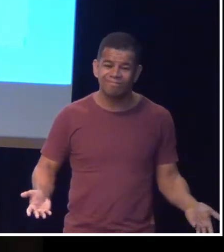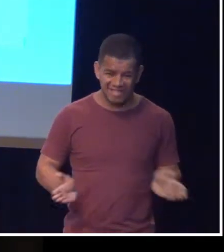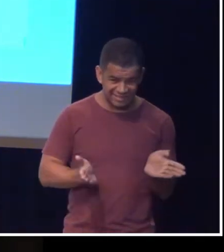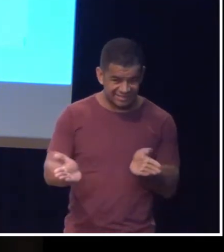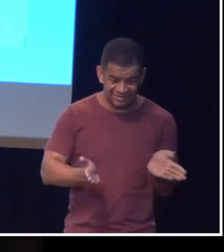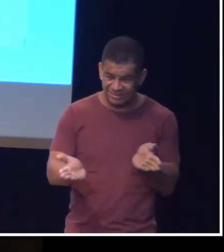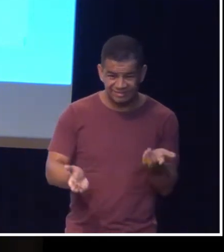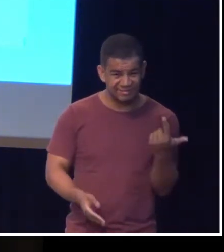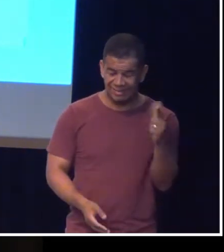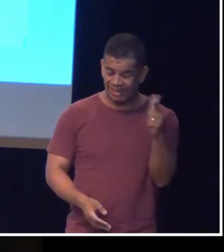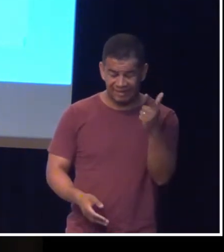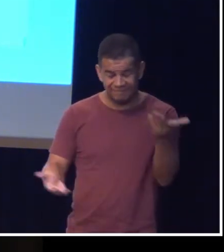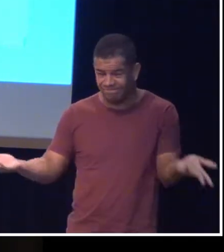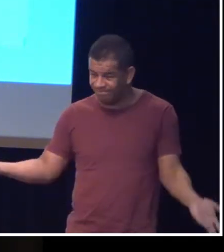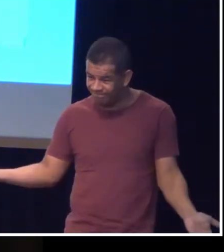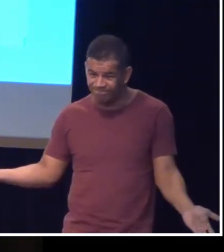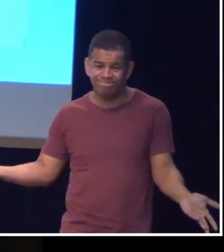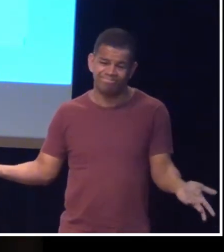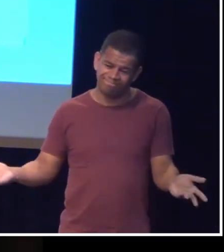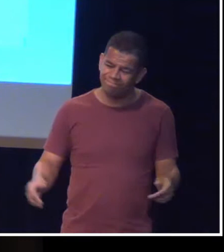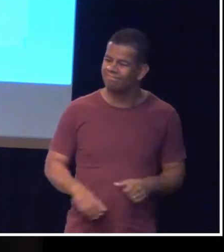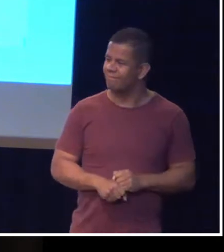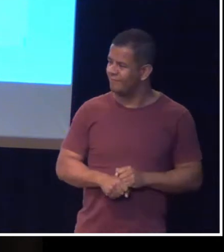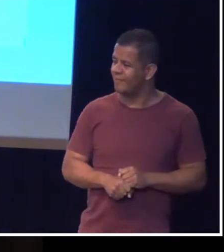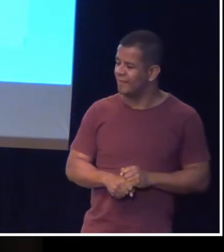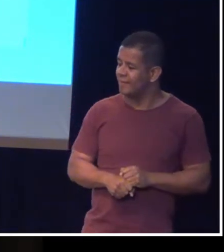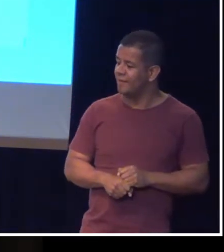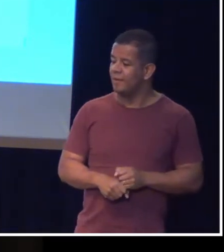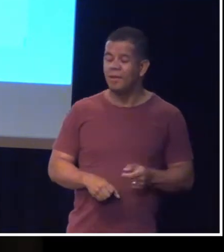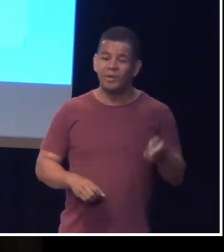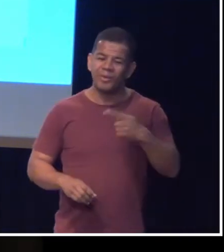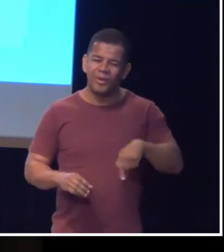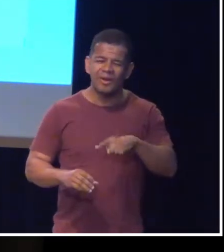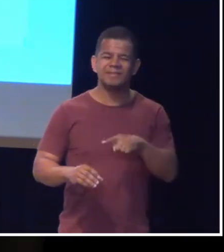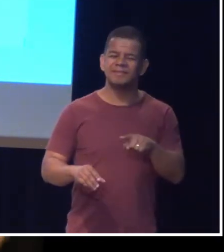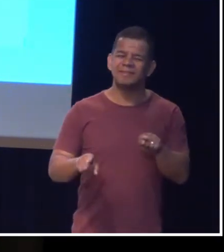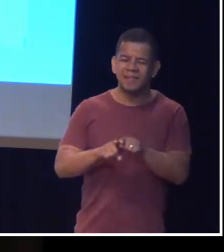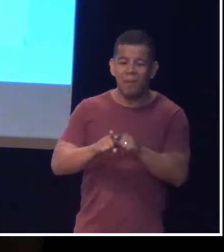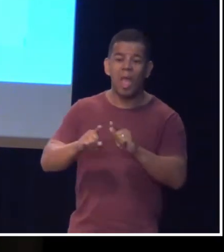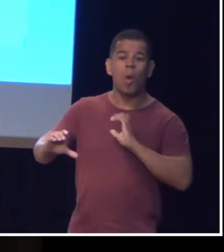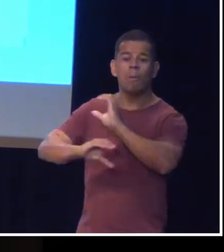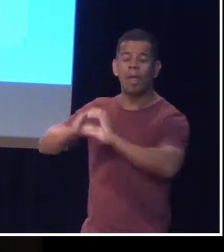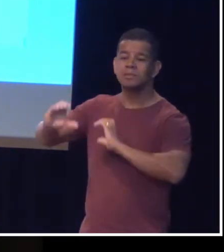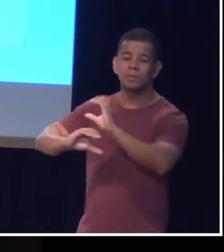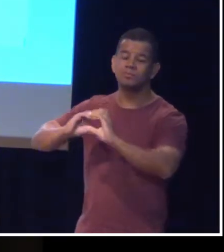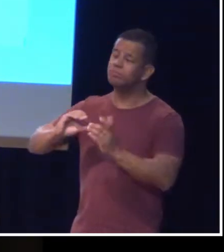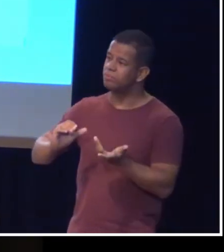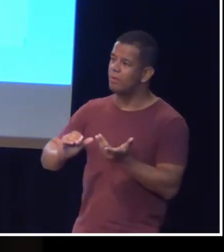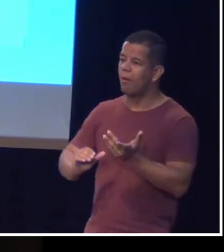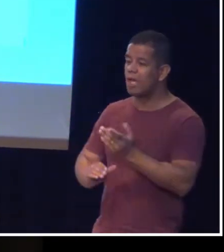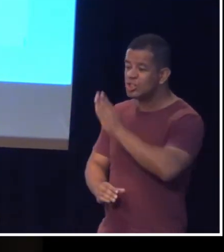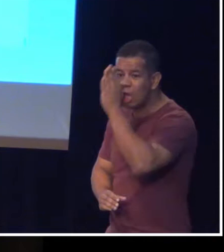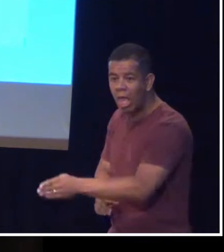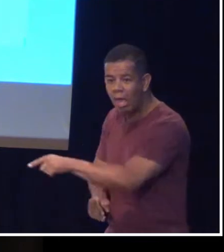cidade? Comunicacional, essa nossa característica de impedir a comunicação para com o outro, né?